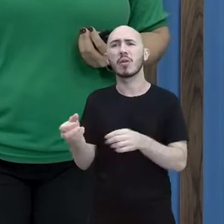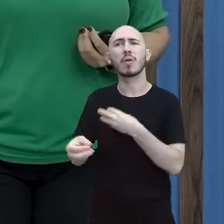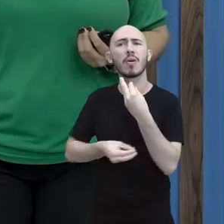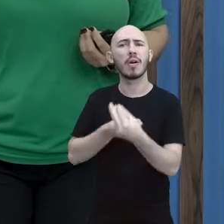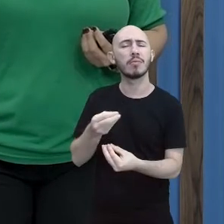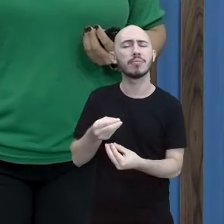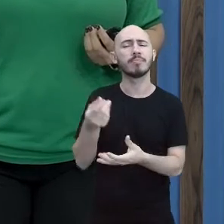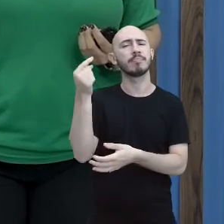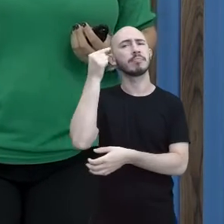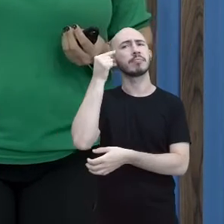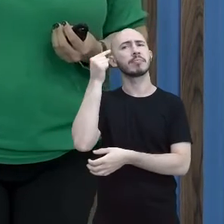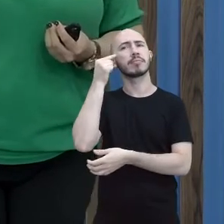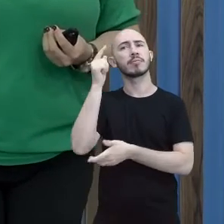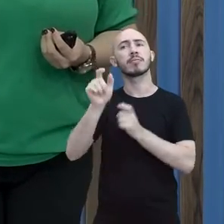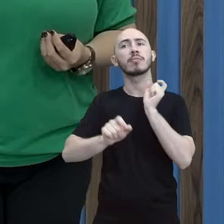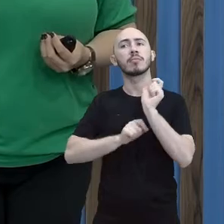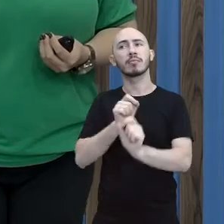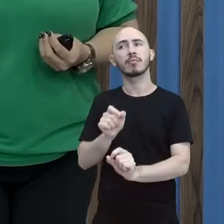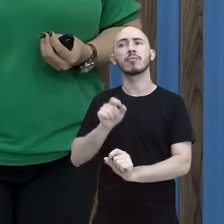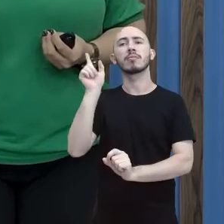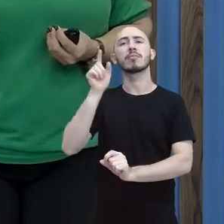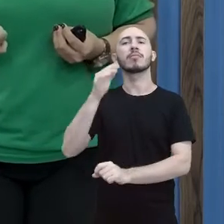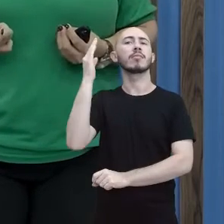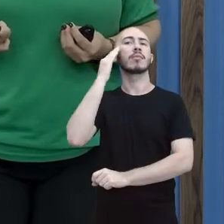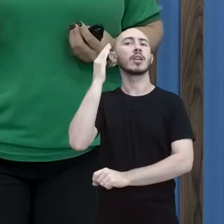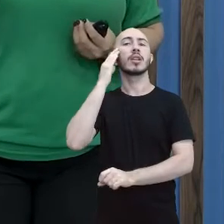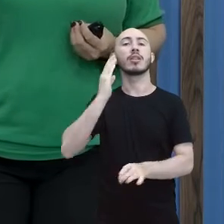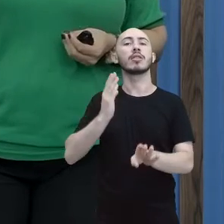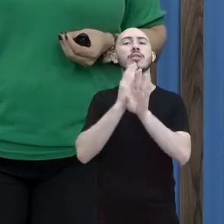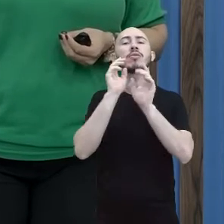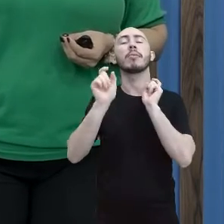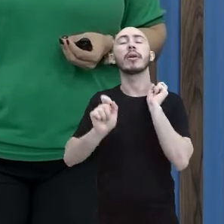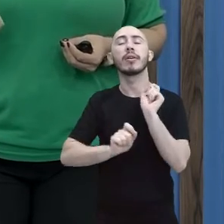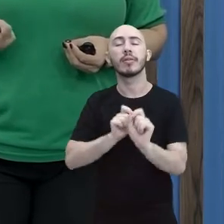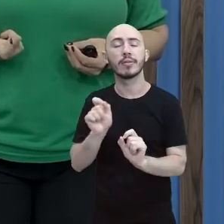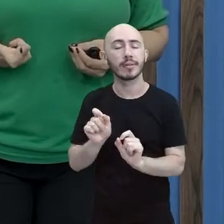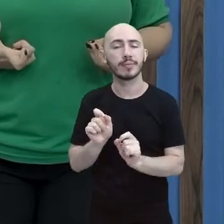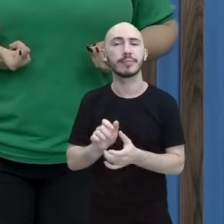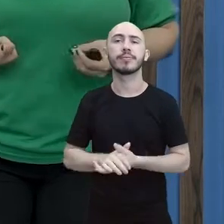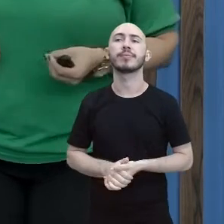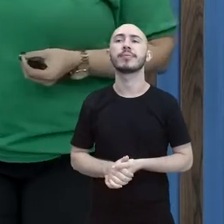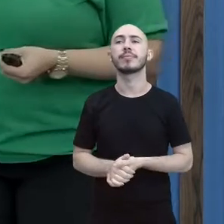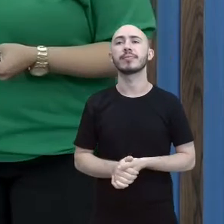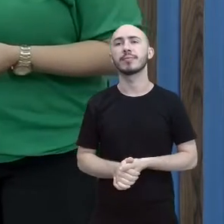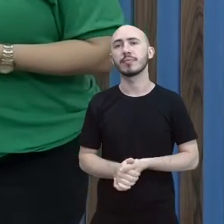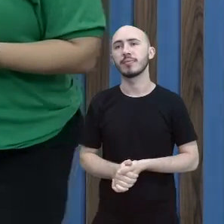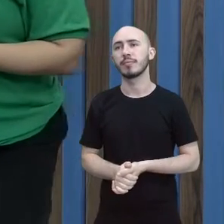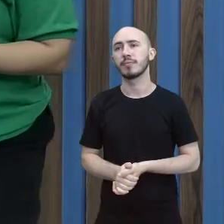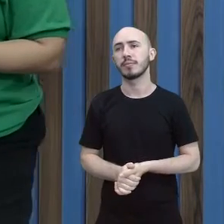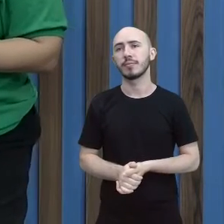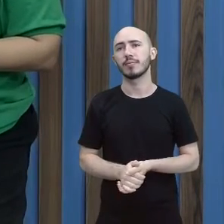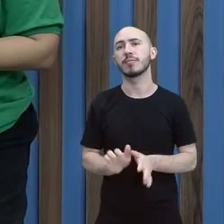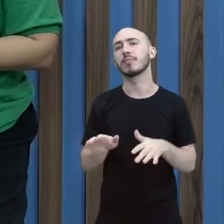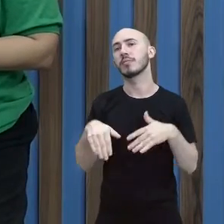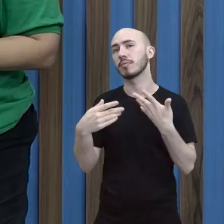eles pensaram e chegaram a uma conclusão. Que conclusão foi essa? Que